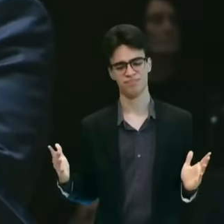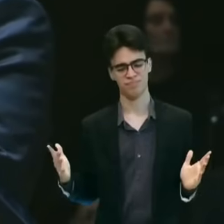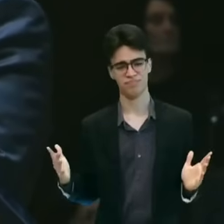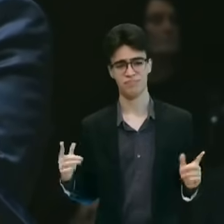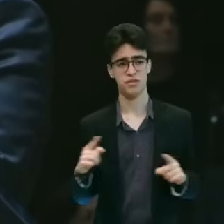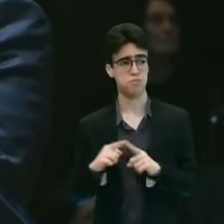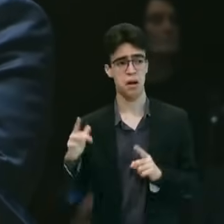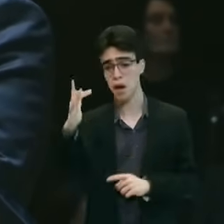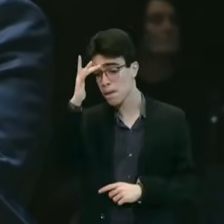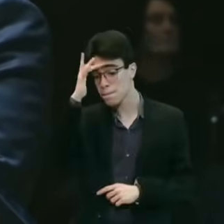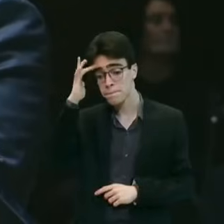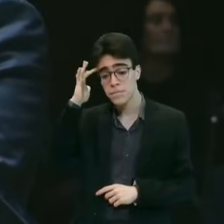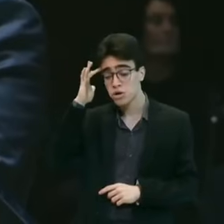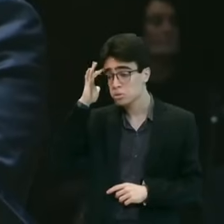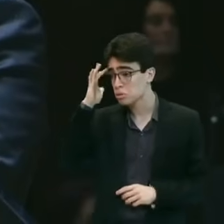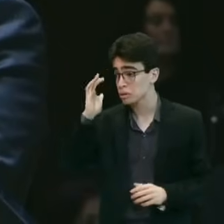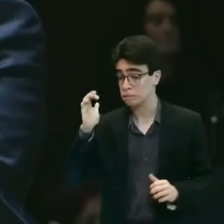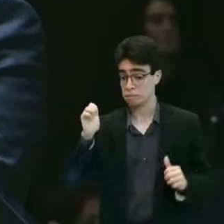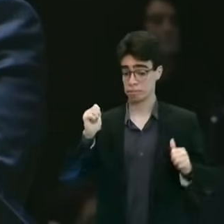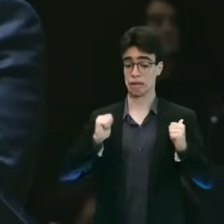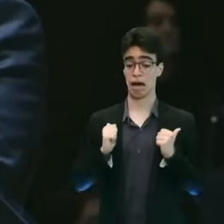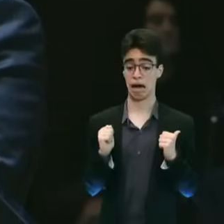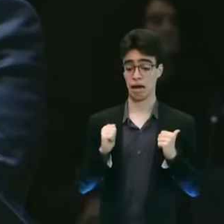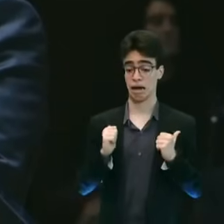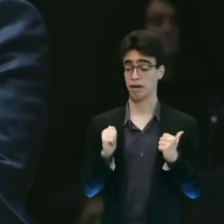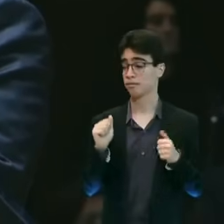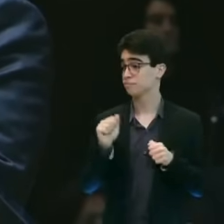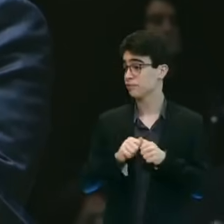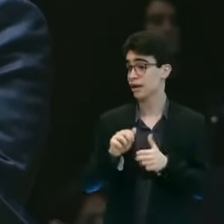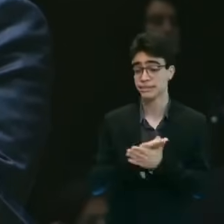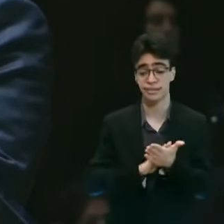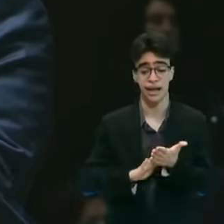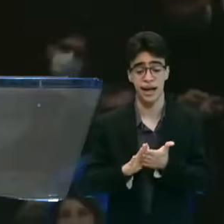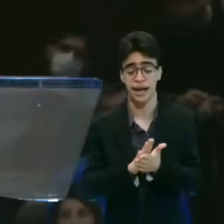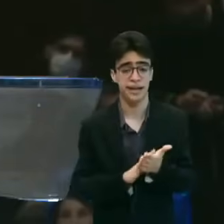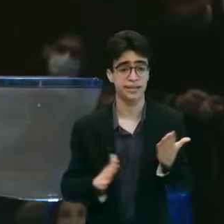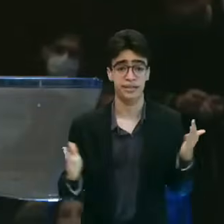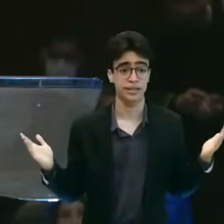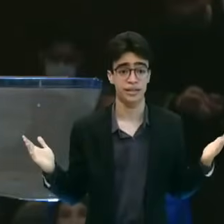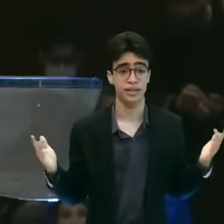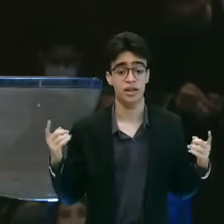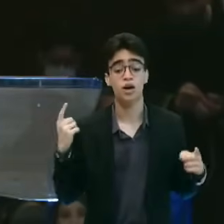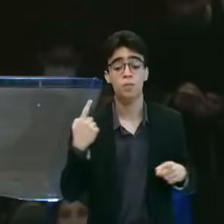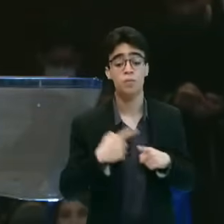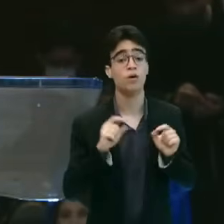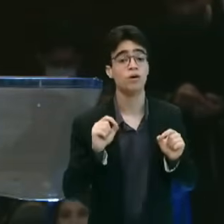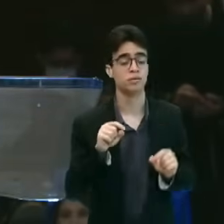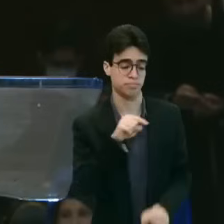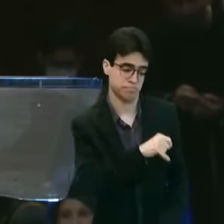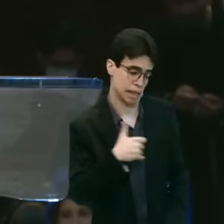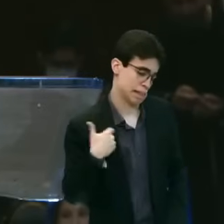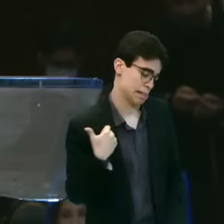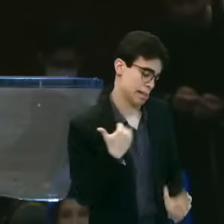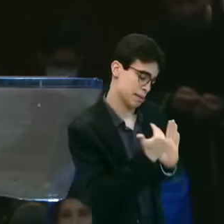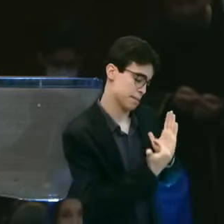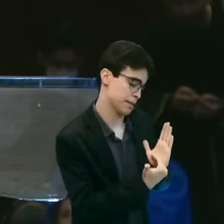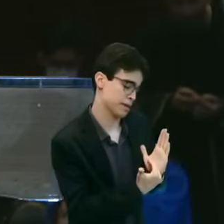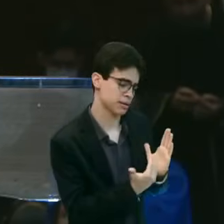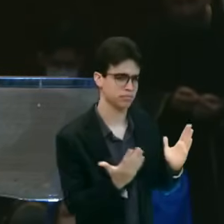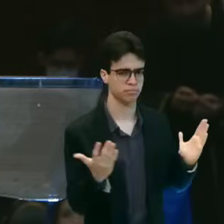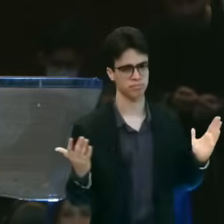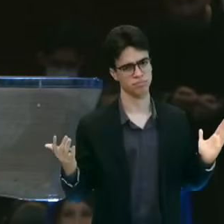e que ninguém faz absolutamente nada, porque afinal de contas é um menor de idade.